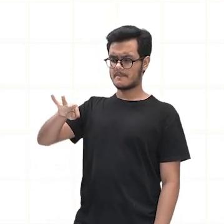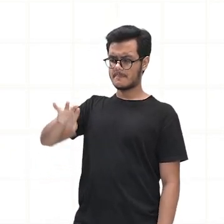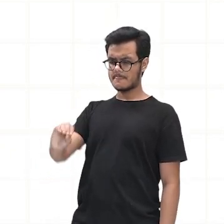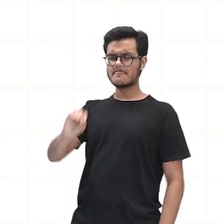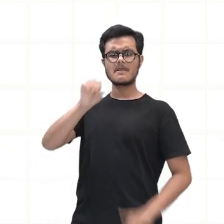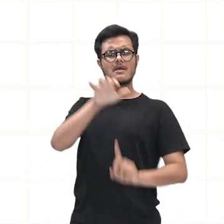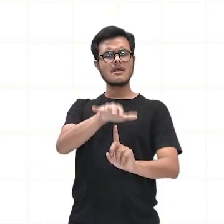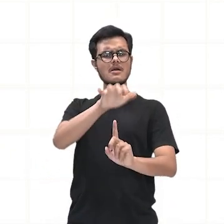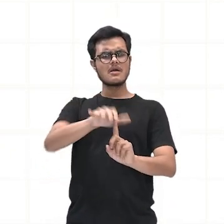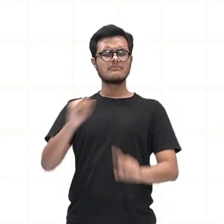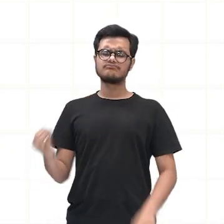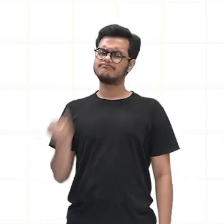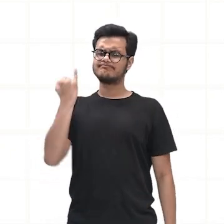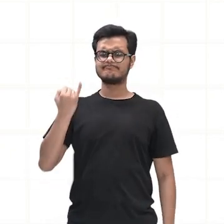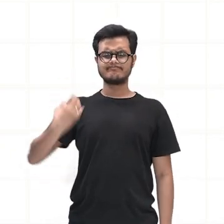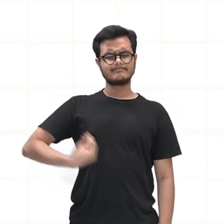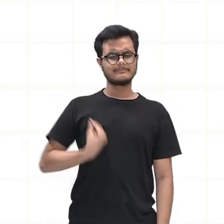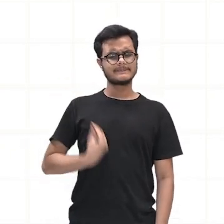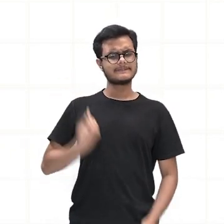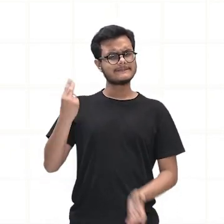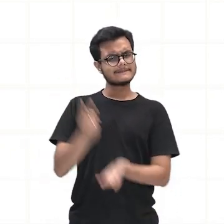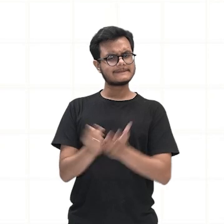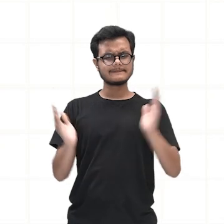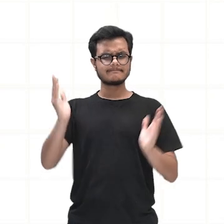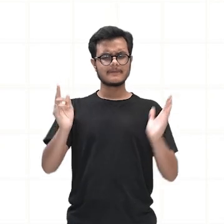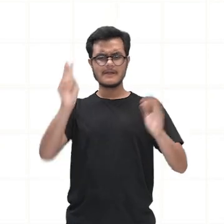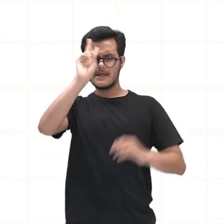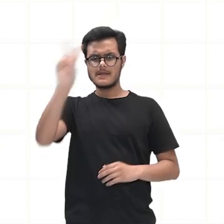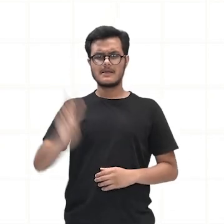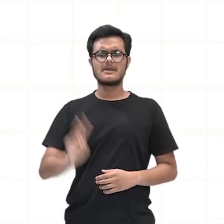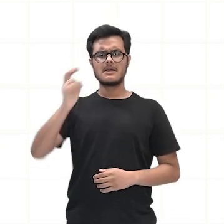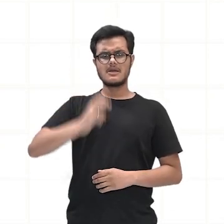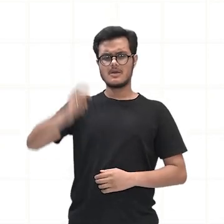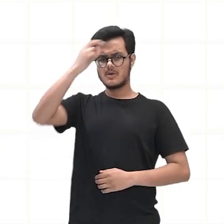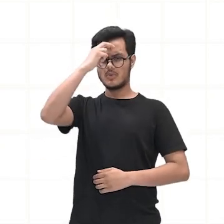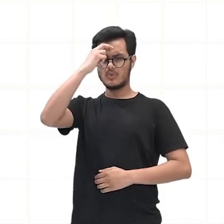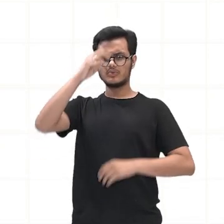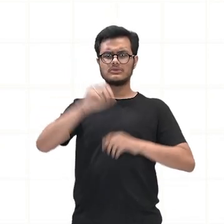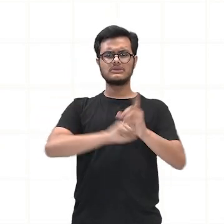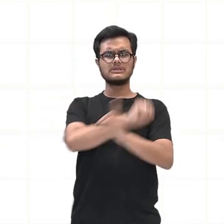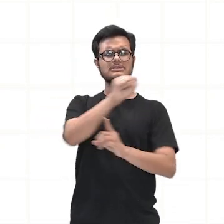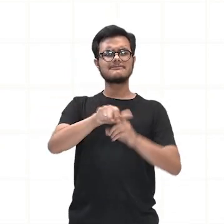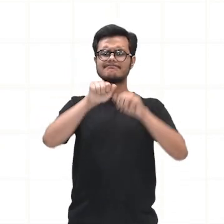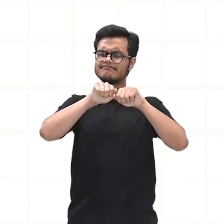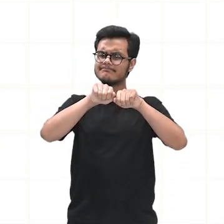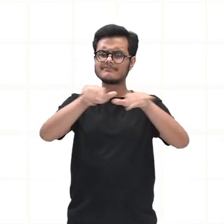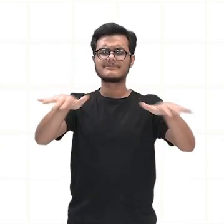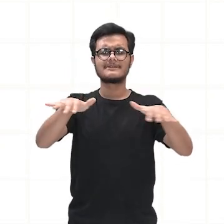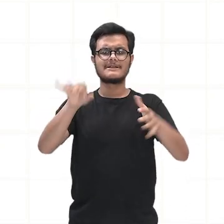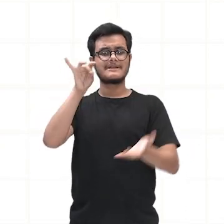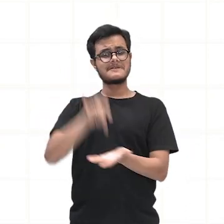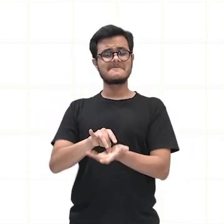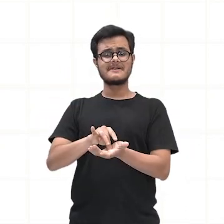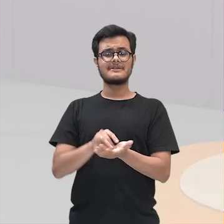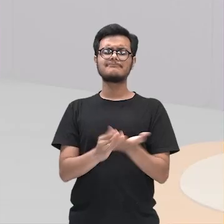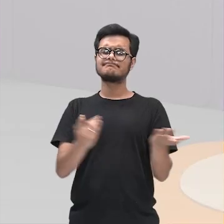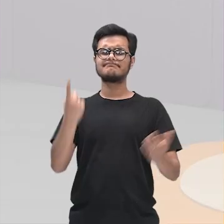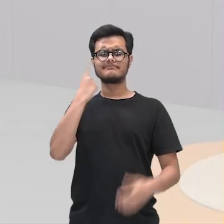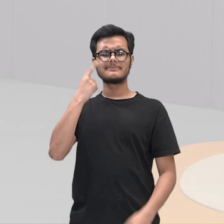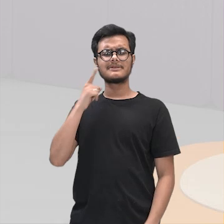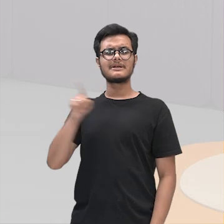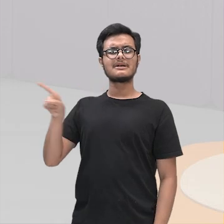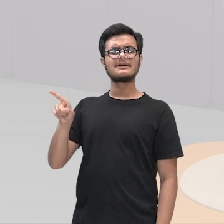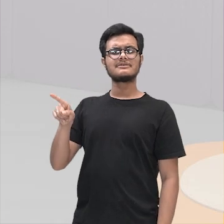que impactou profundamente a história, a cultura e a civilização, tá? Vamos dar uma olhada